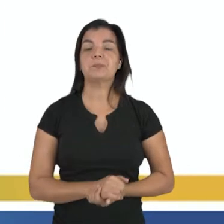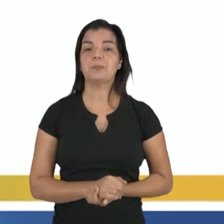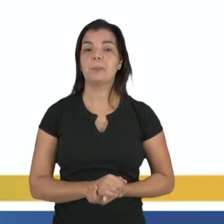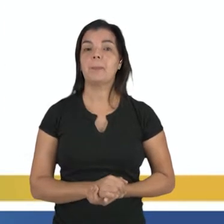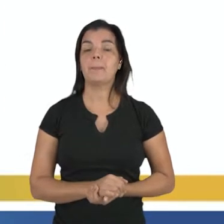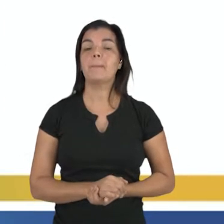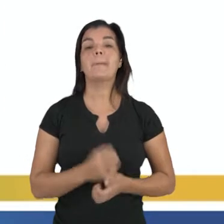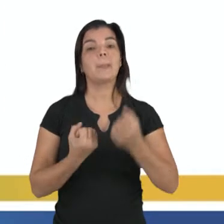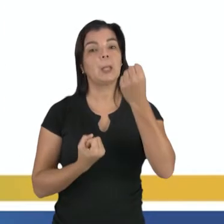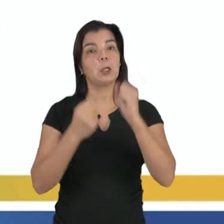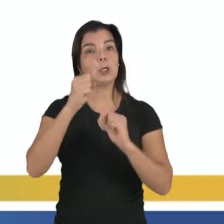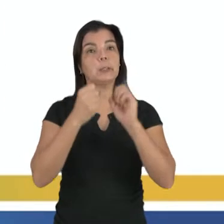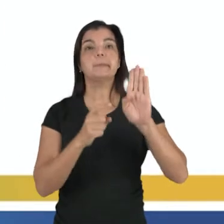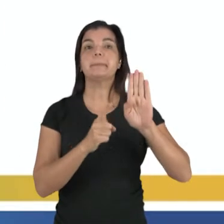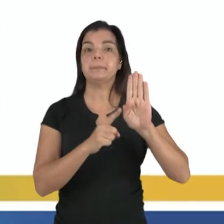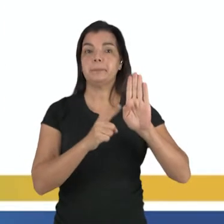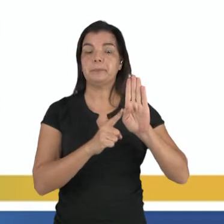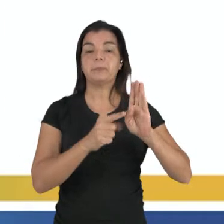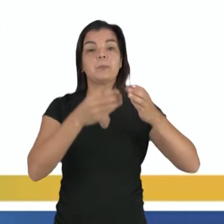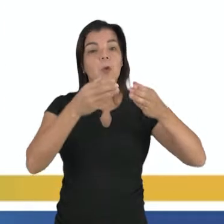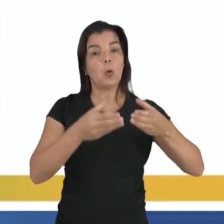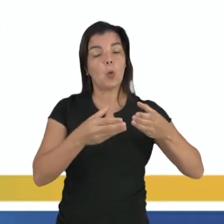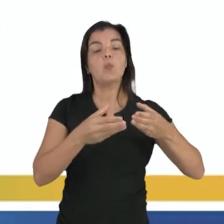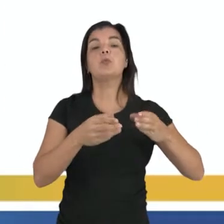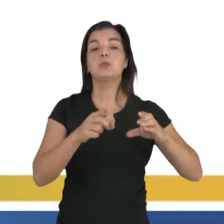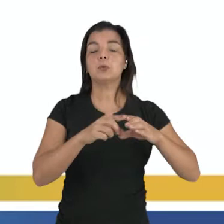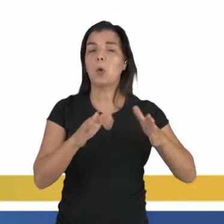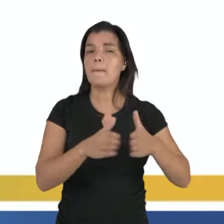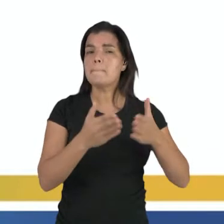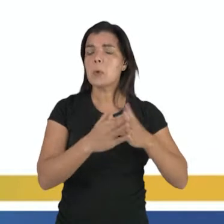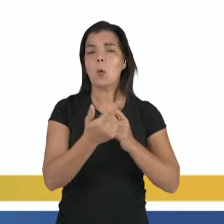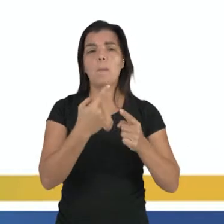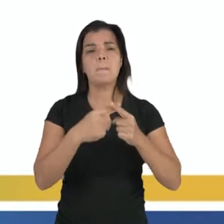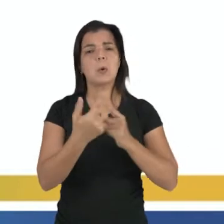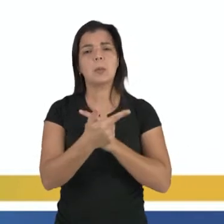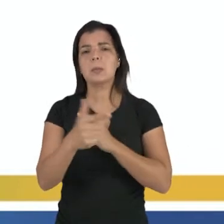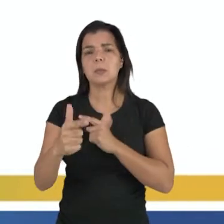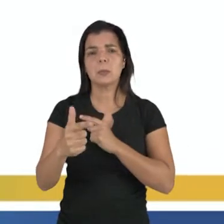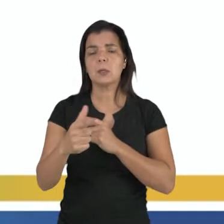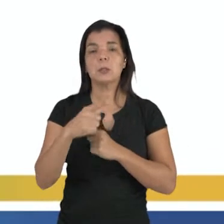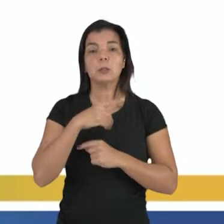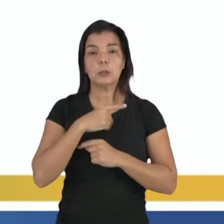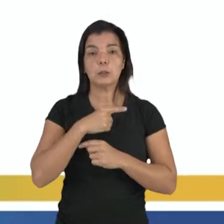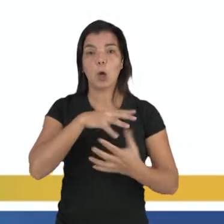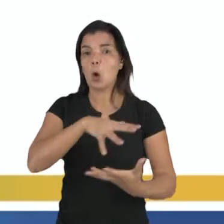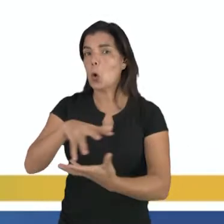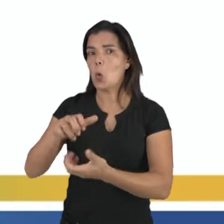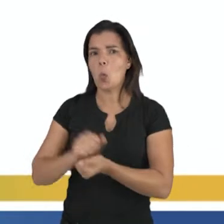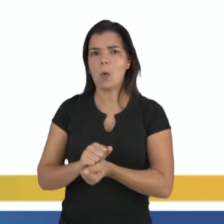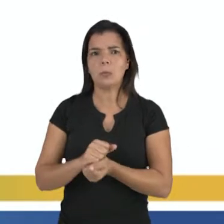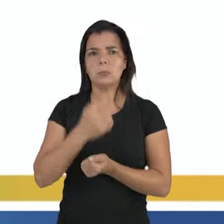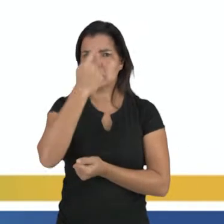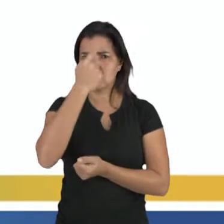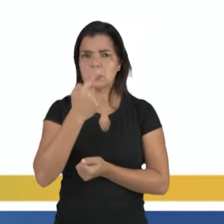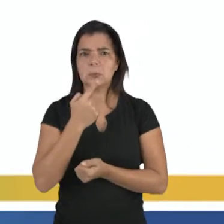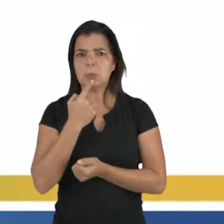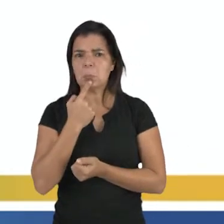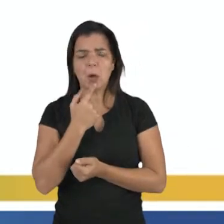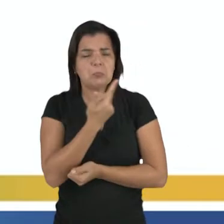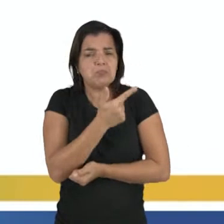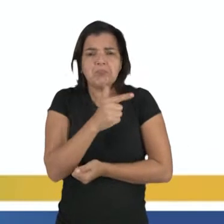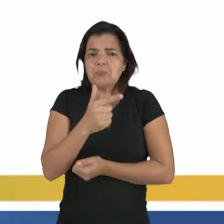só, industrialização e favelização. Por quê? Não tinha aí, gente, a questão da globalização não está aparecendo aí, não está